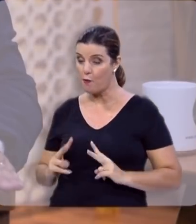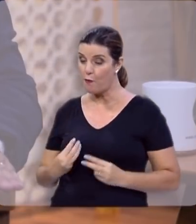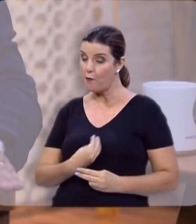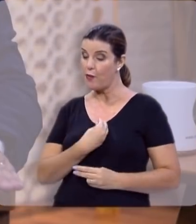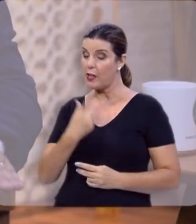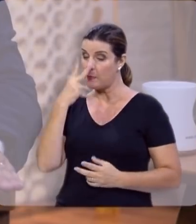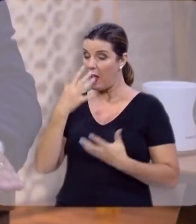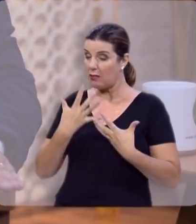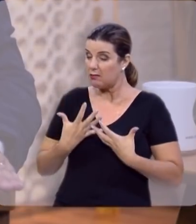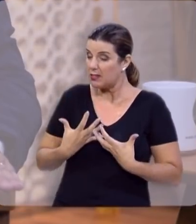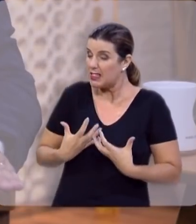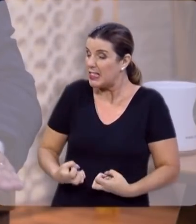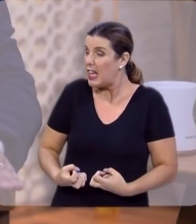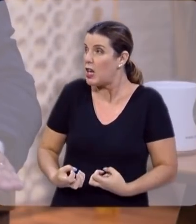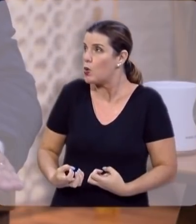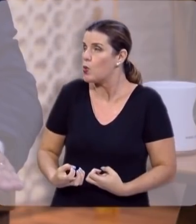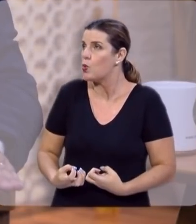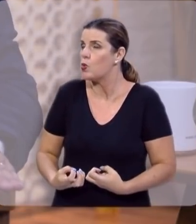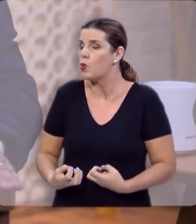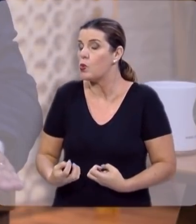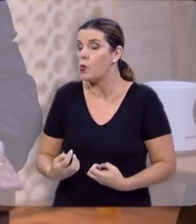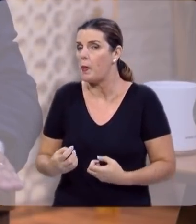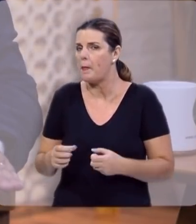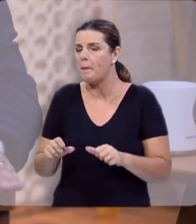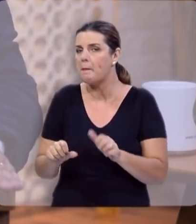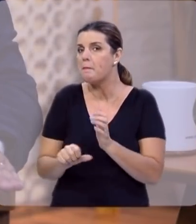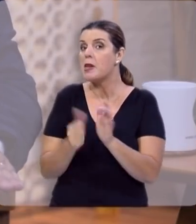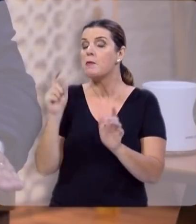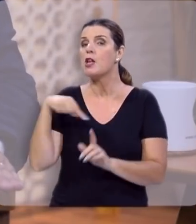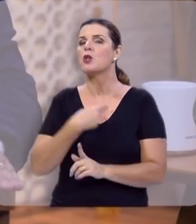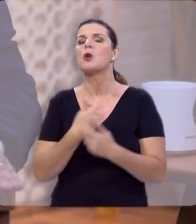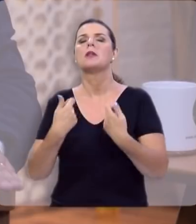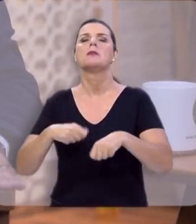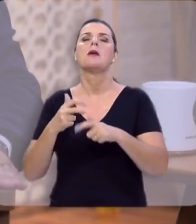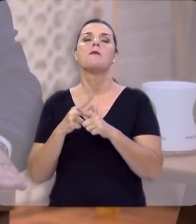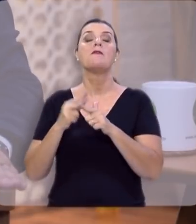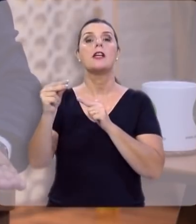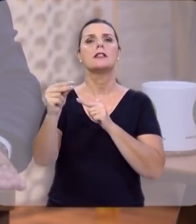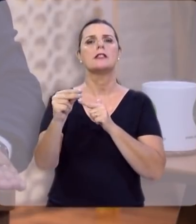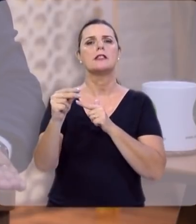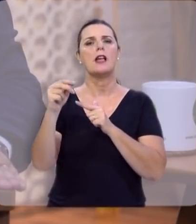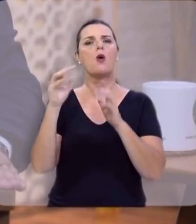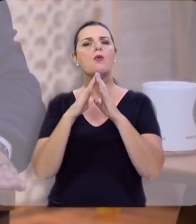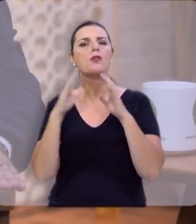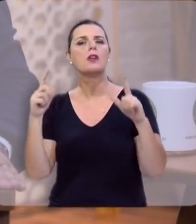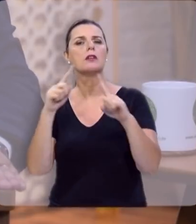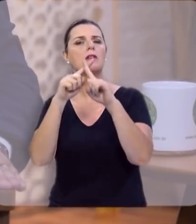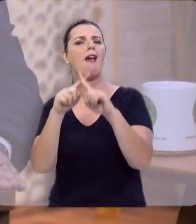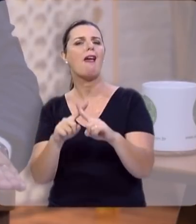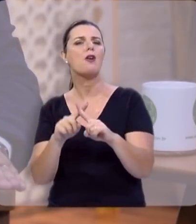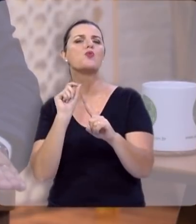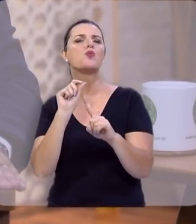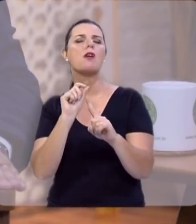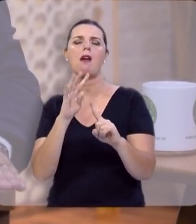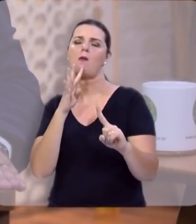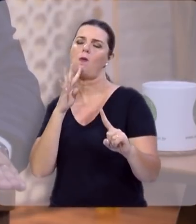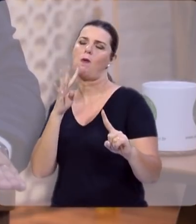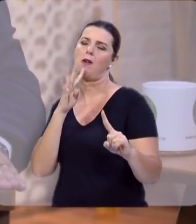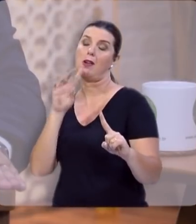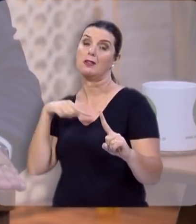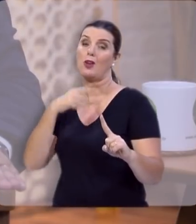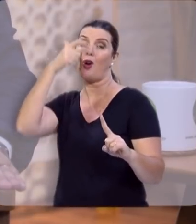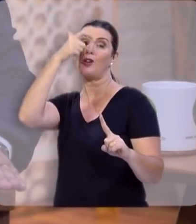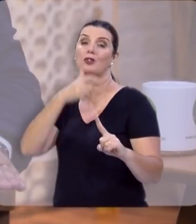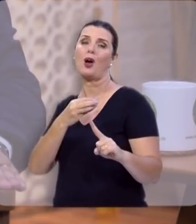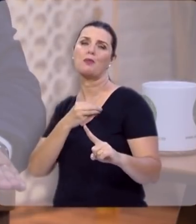sequidão de estio. Então, a primeira coisa que nós precisamos fazer para vencer esse grande desafio é reconhecer que